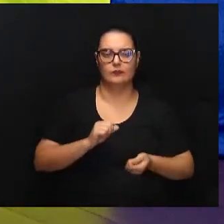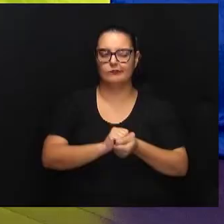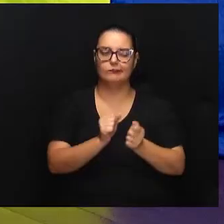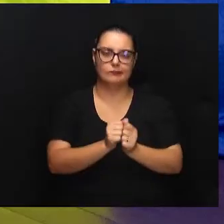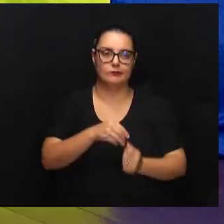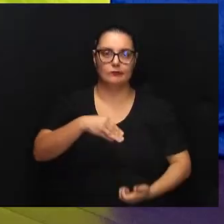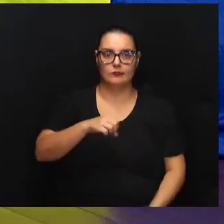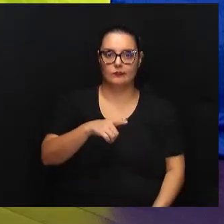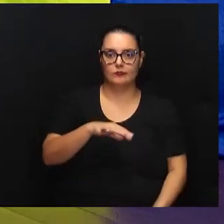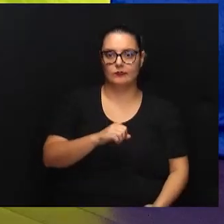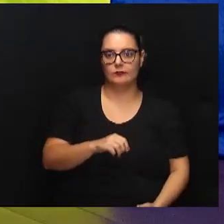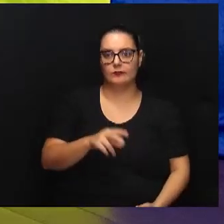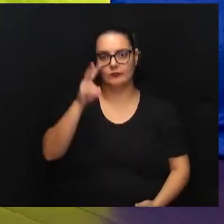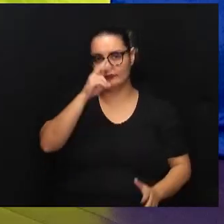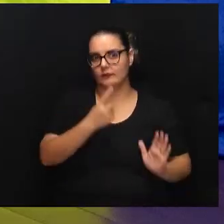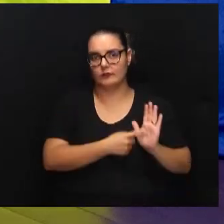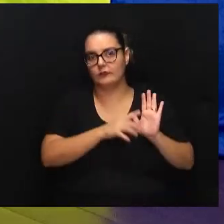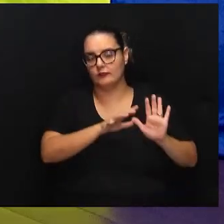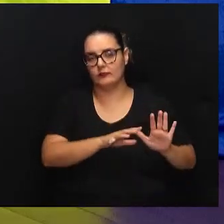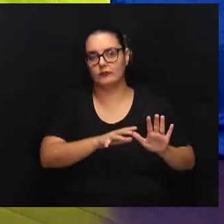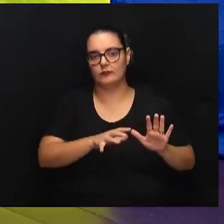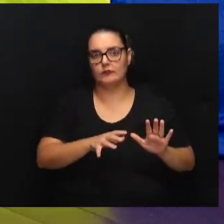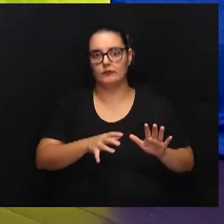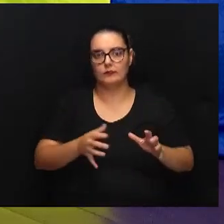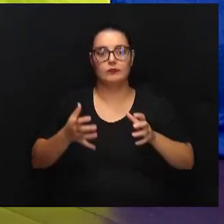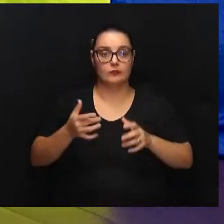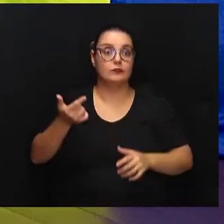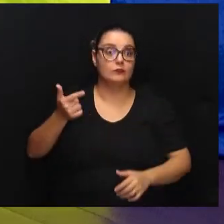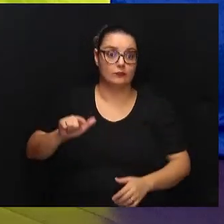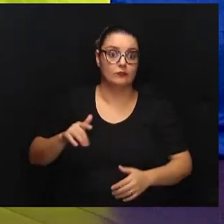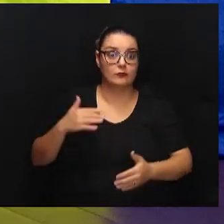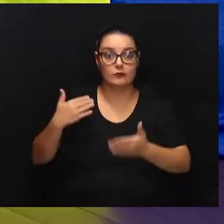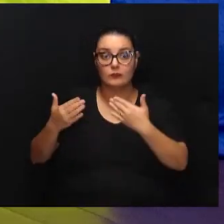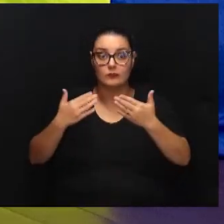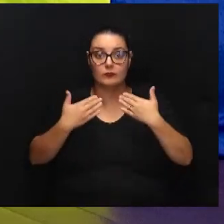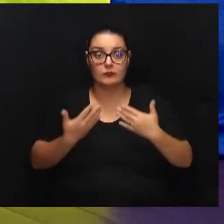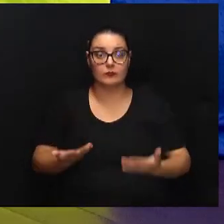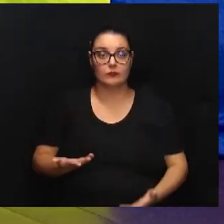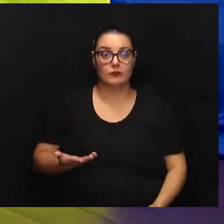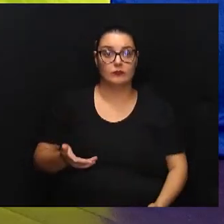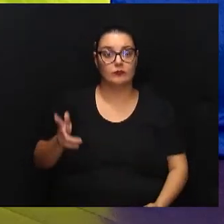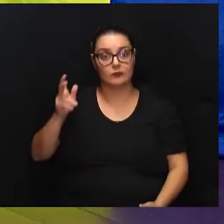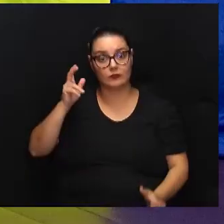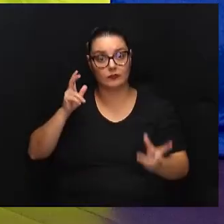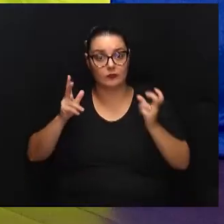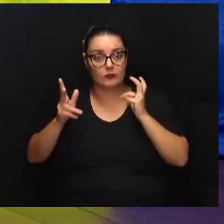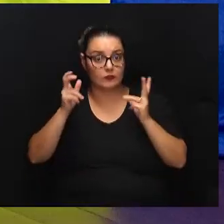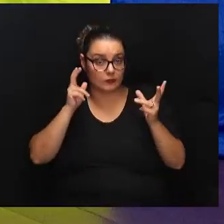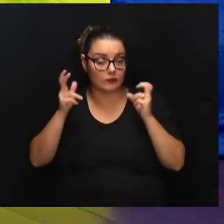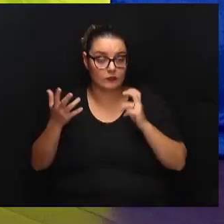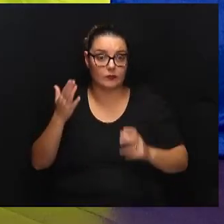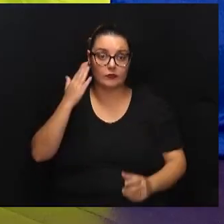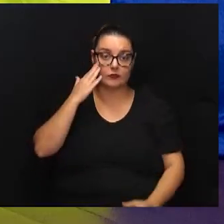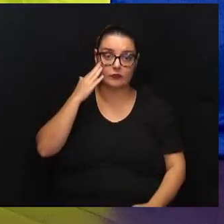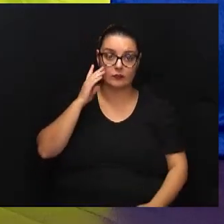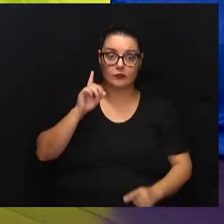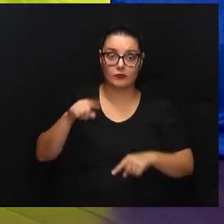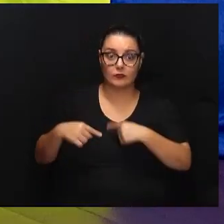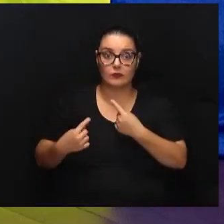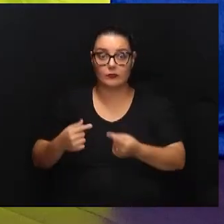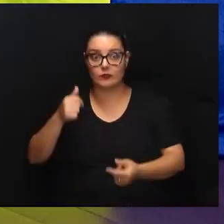não quer reconstruir o Moleca, acho que ele teve a história dele, mas a gente queria continuar conversando. E a gente falou, a gente queria